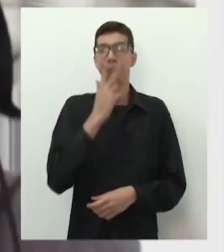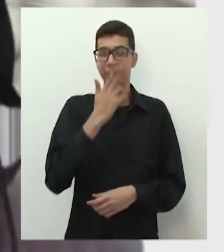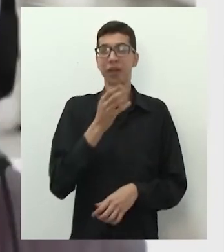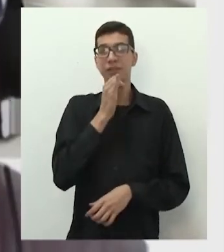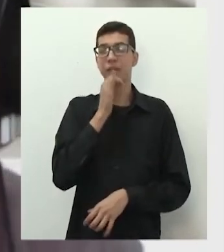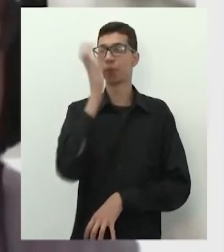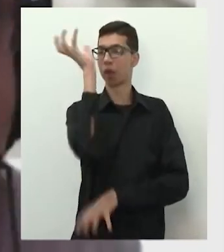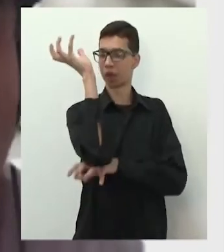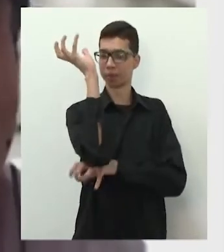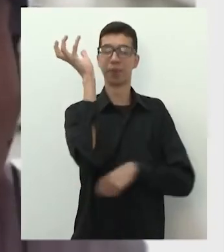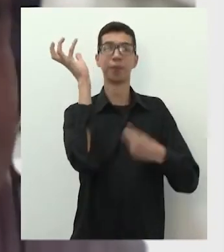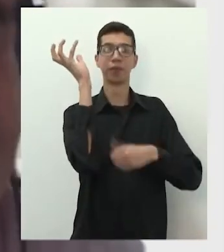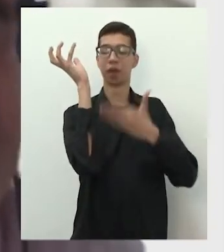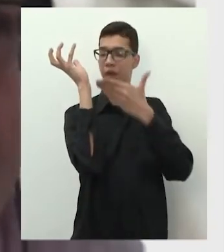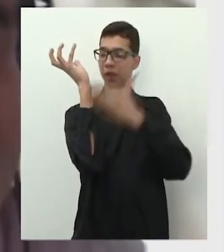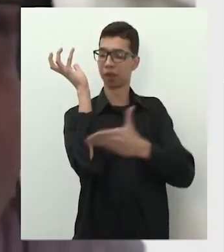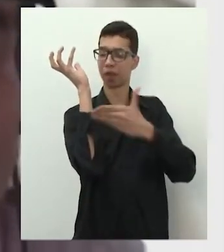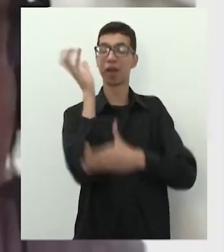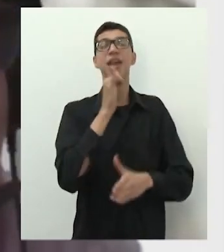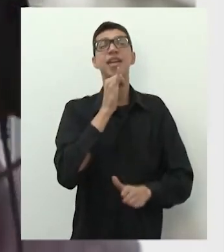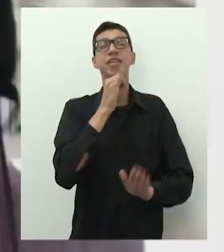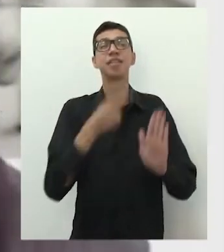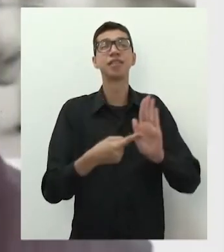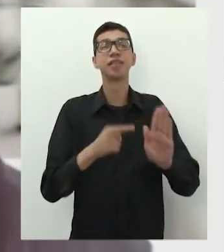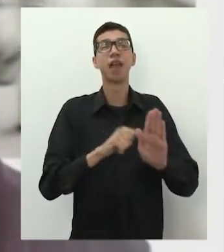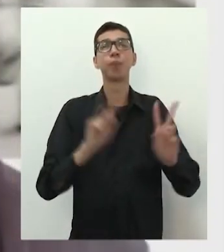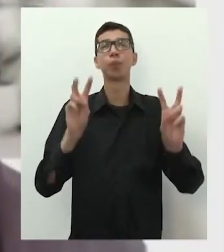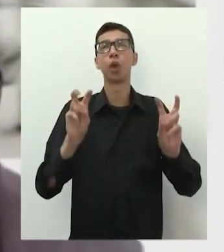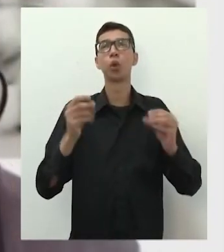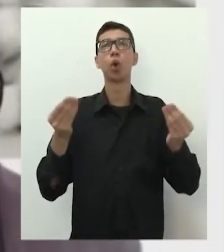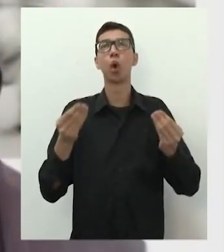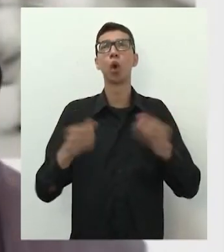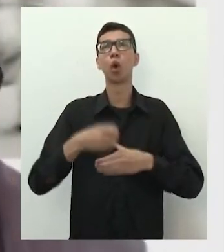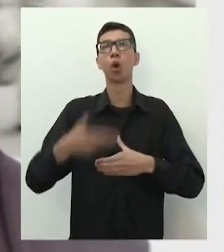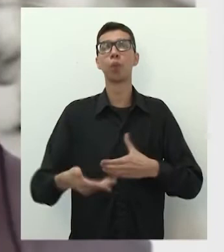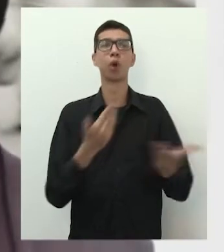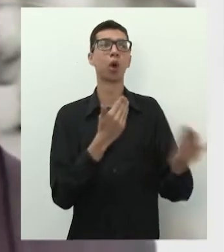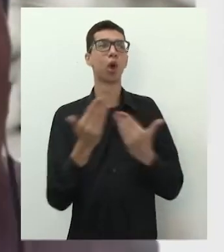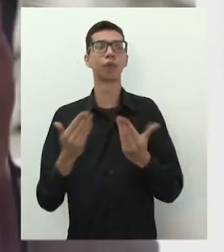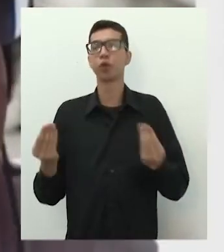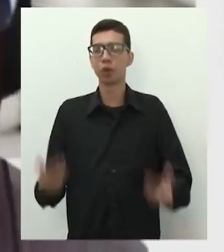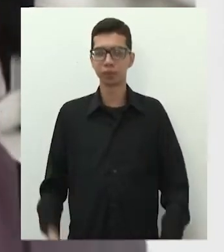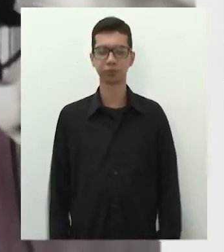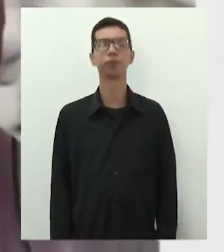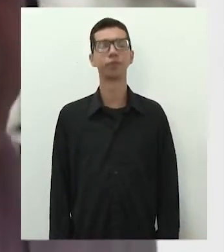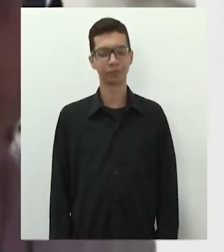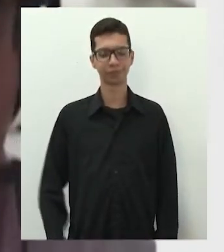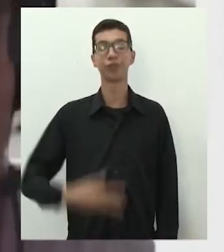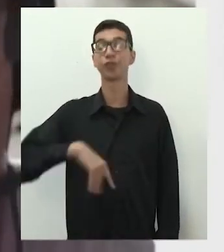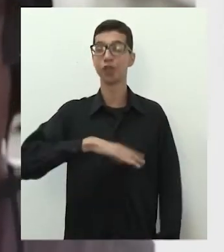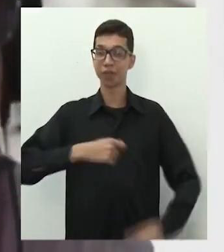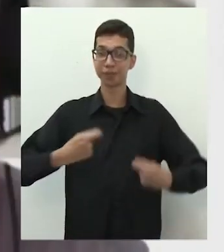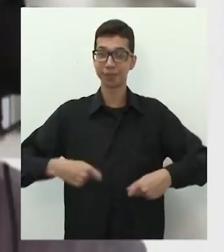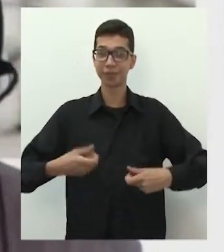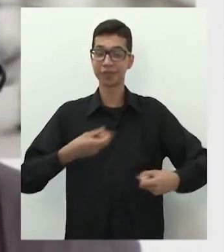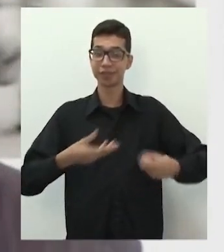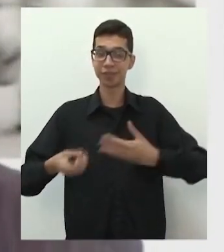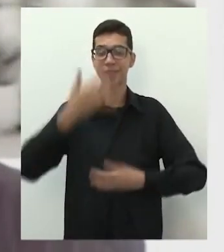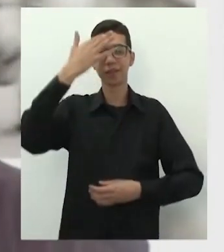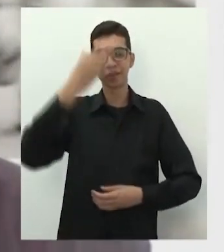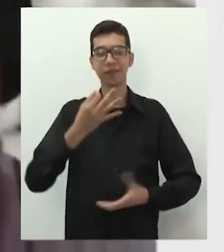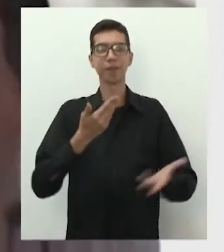gel no fogo. Aí aparece a brincadeira do açúcar no peito. Daqui a pouco vai aparecer outra e outra